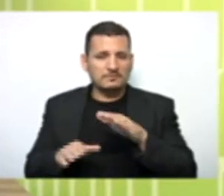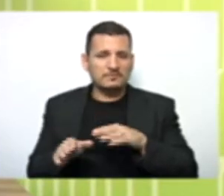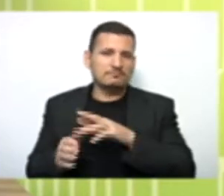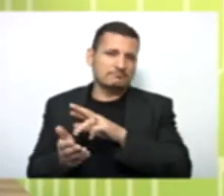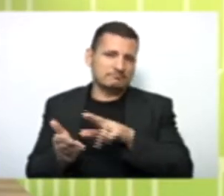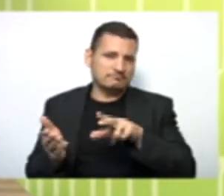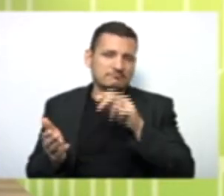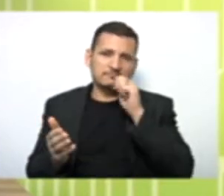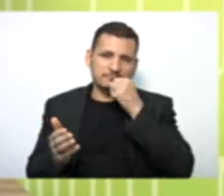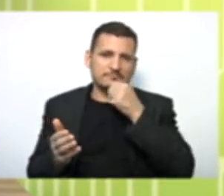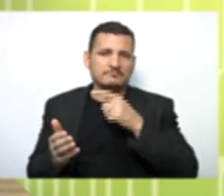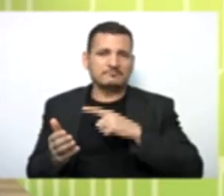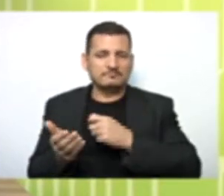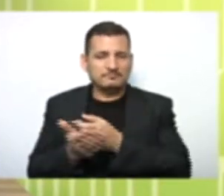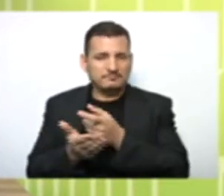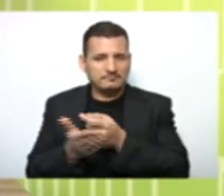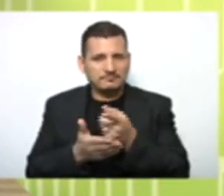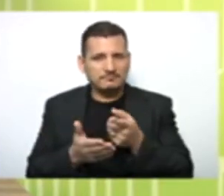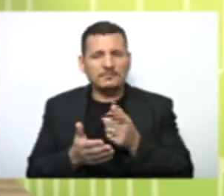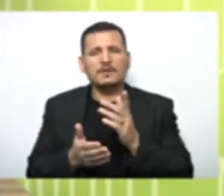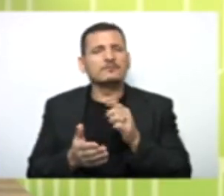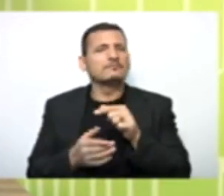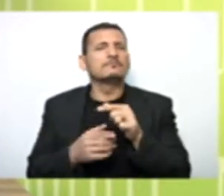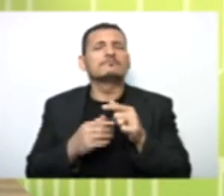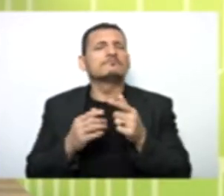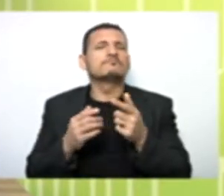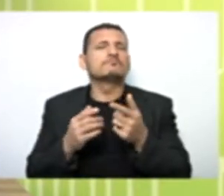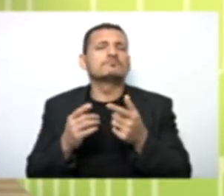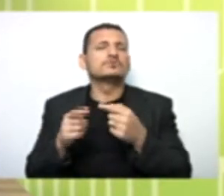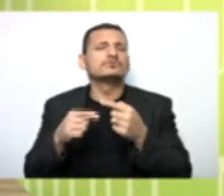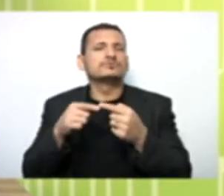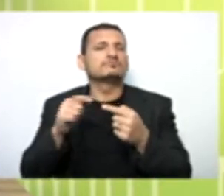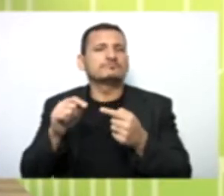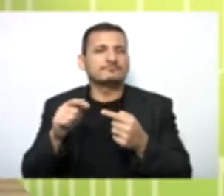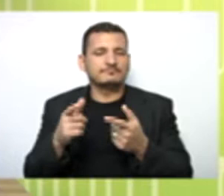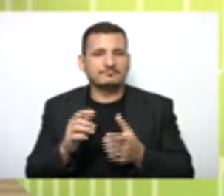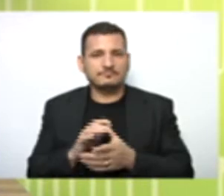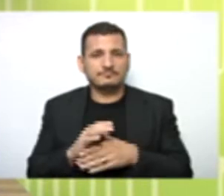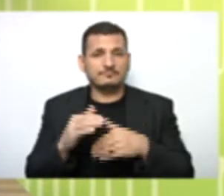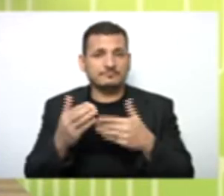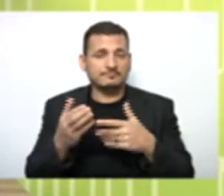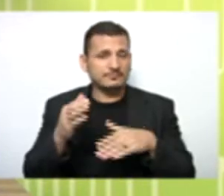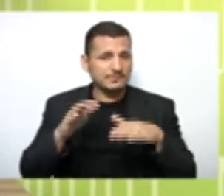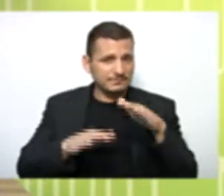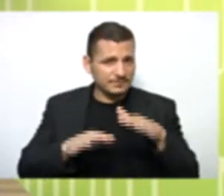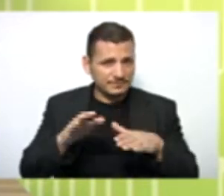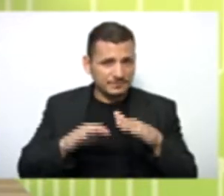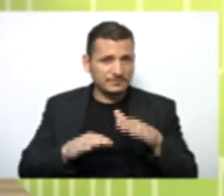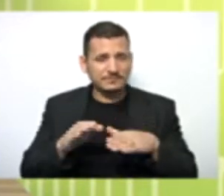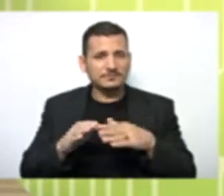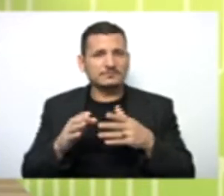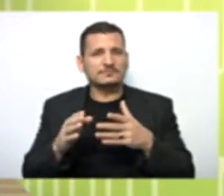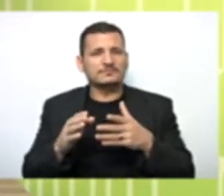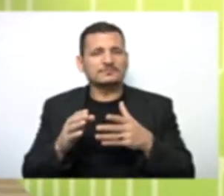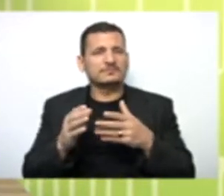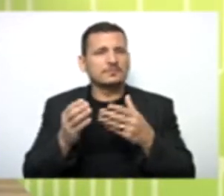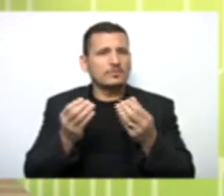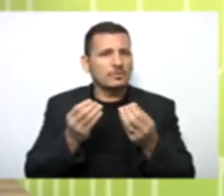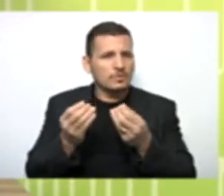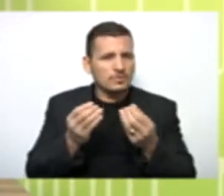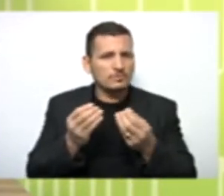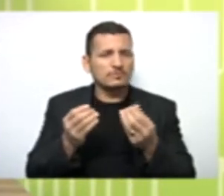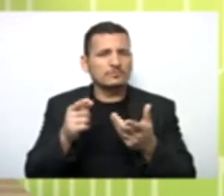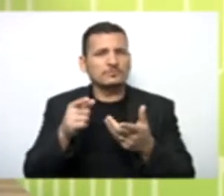diversos tipos de pães. Onde a gente quer chegar com isso? Que dependendo dos ingredientes, dependendo da forma de